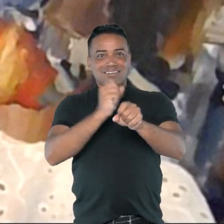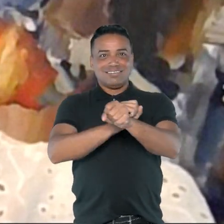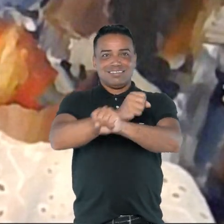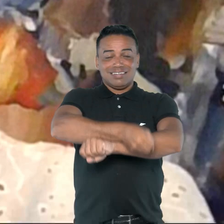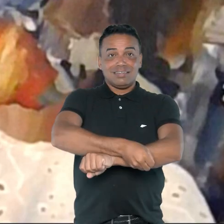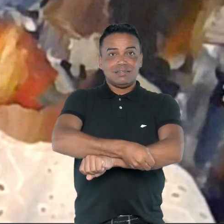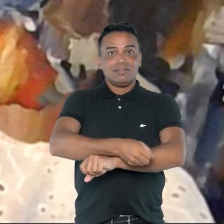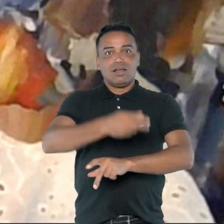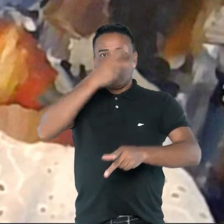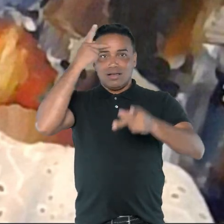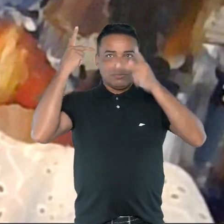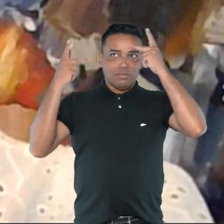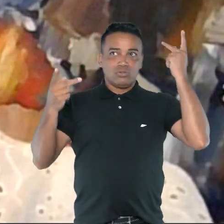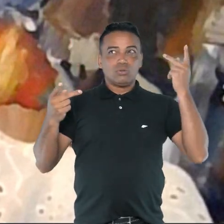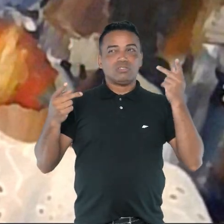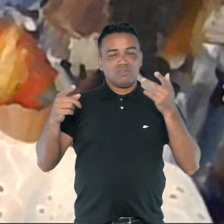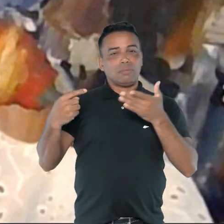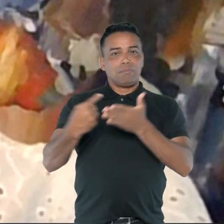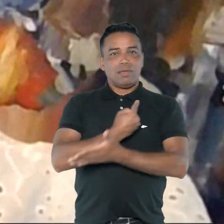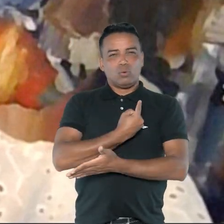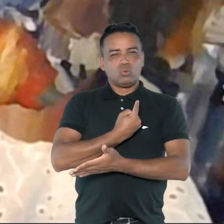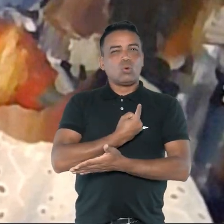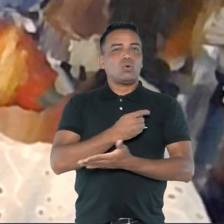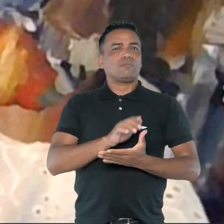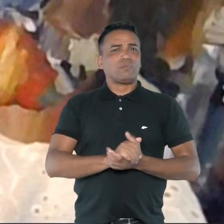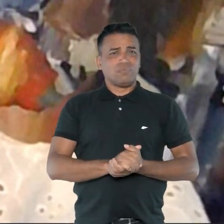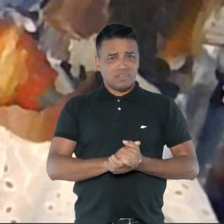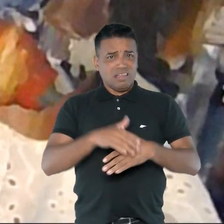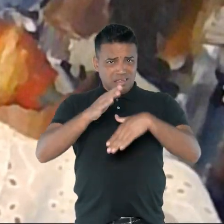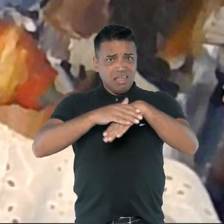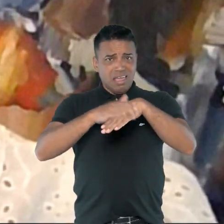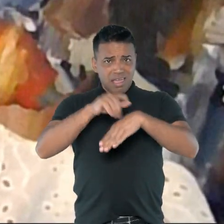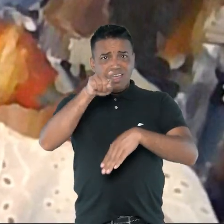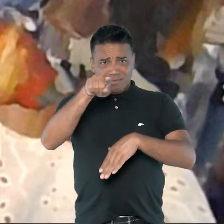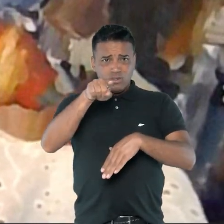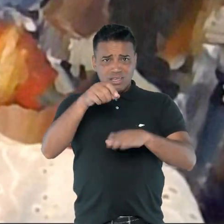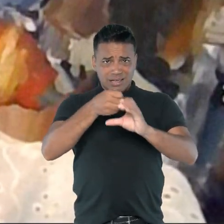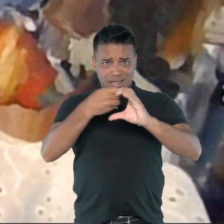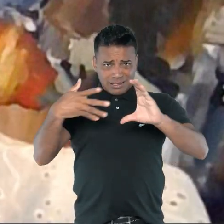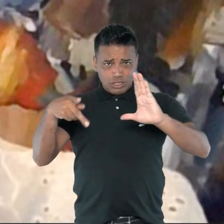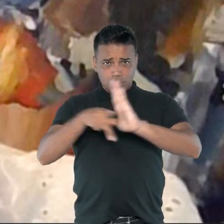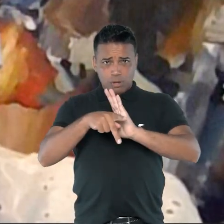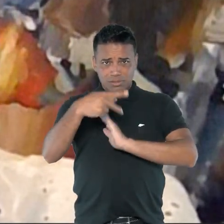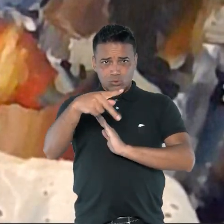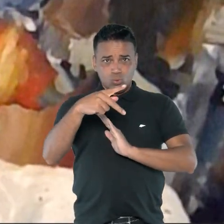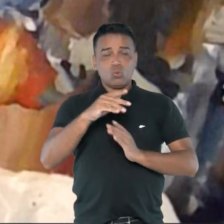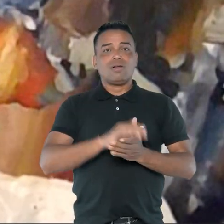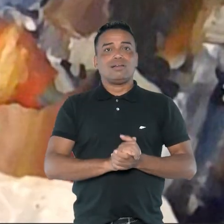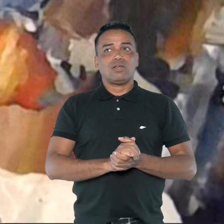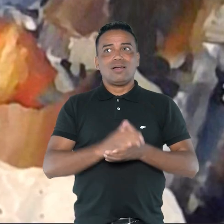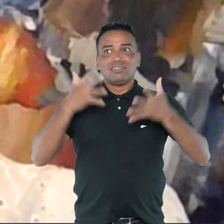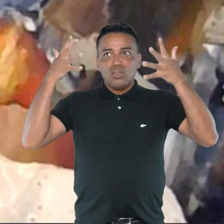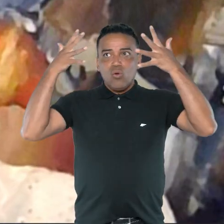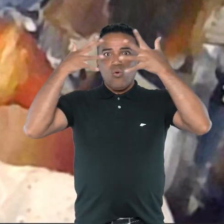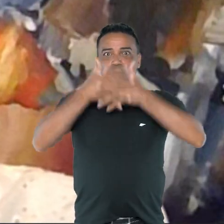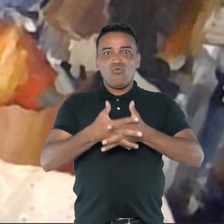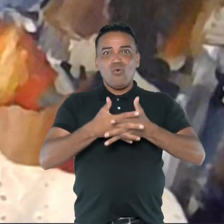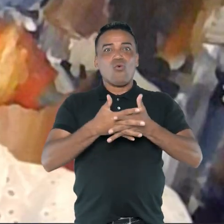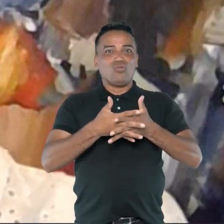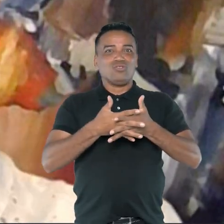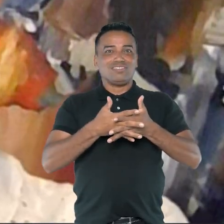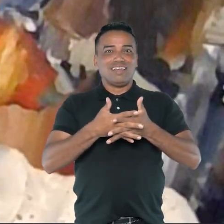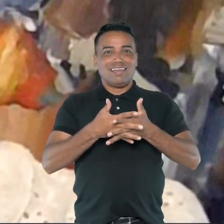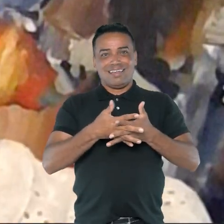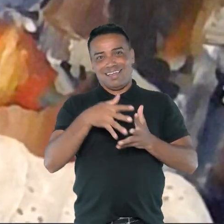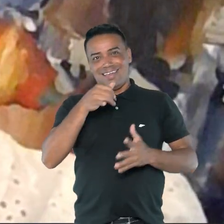E quando as pessoas, por exemplo, você tinha me feito essa pergunta, perguntam, é você? E quando elas